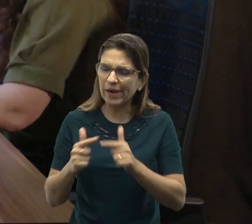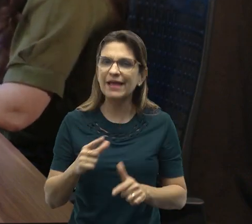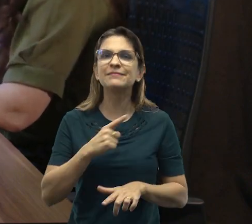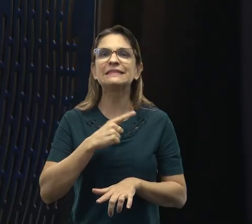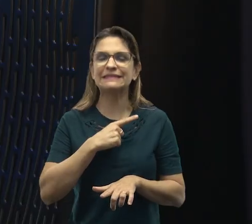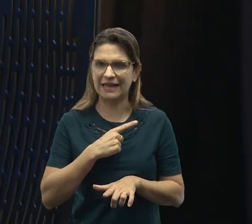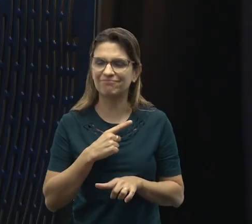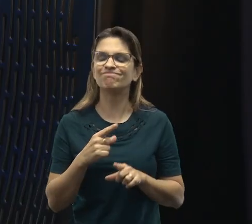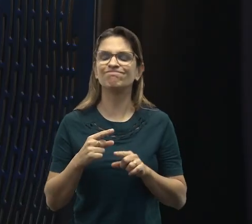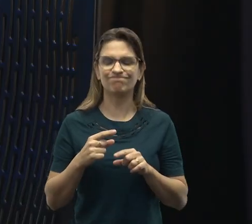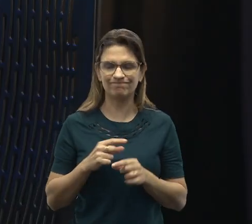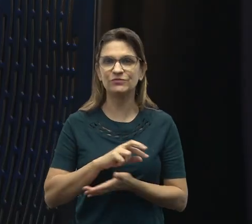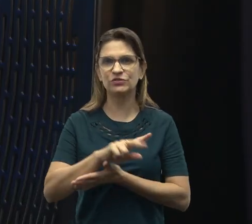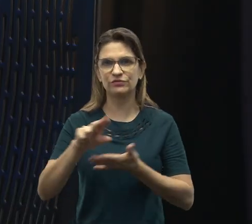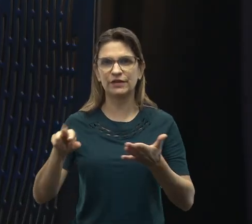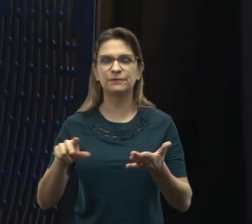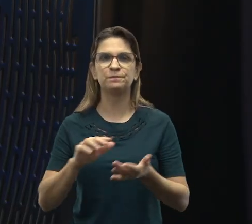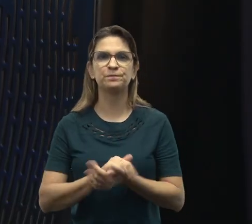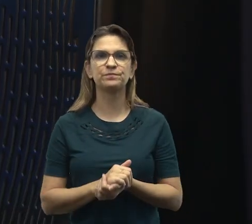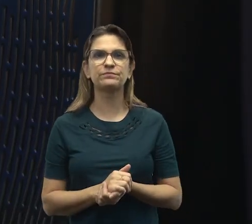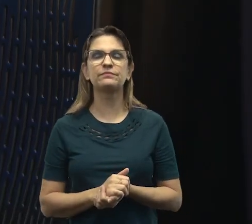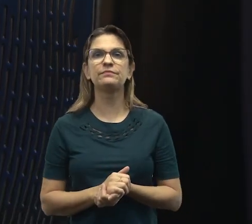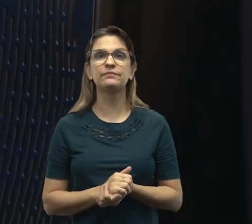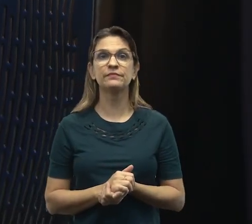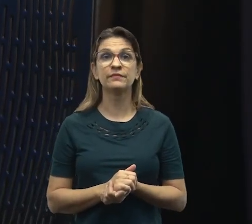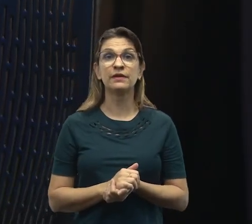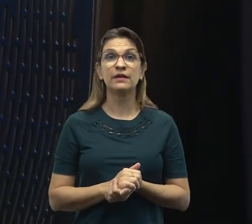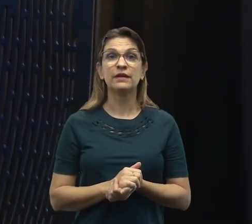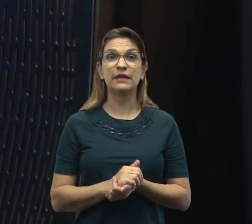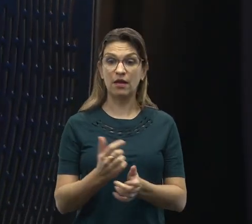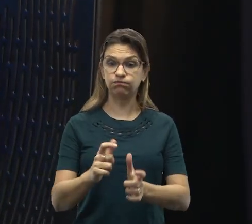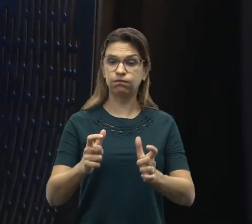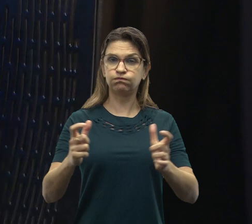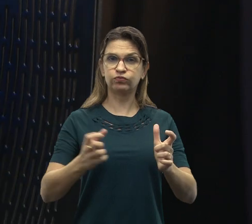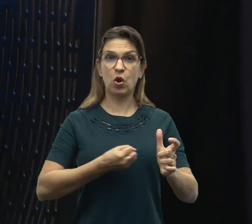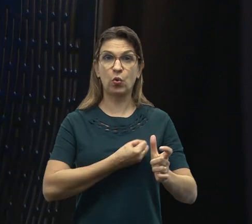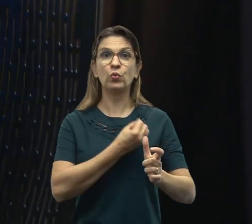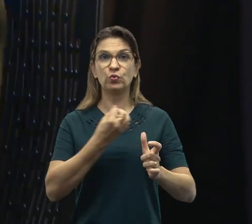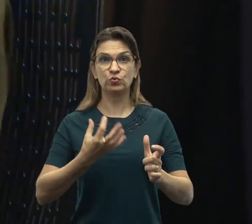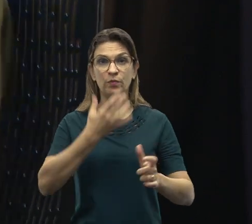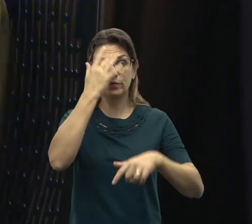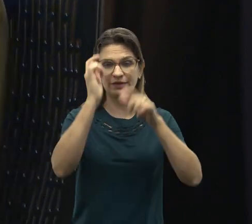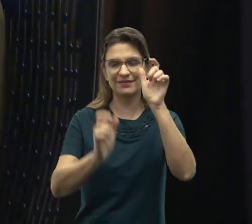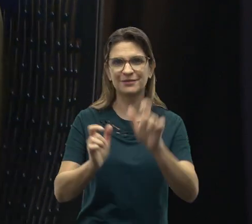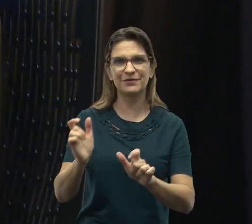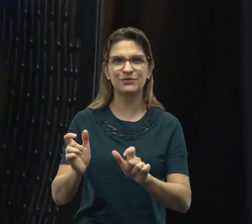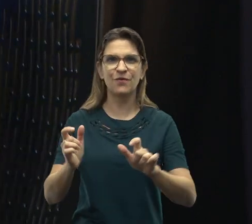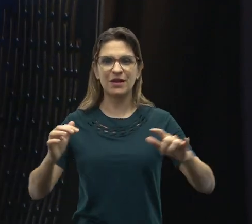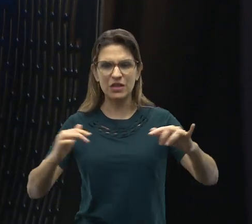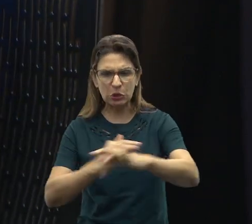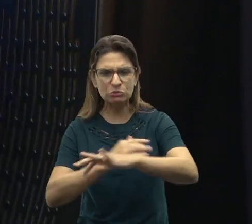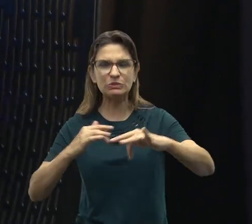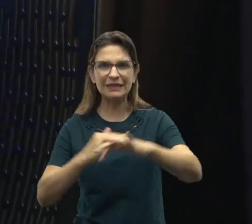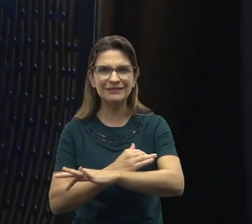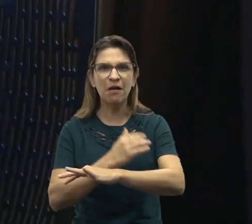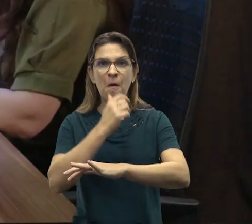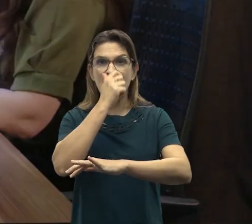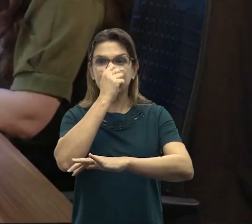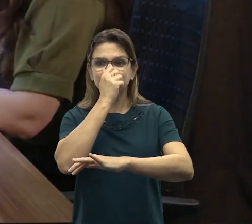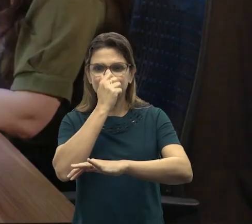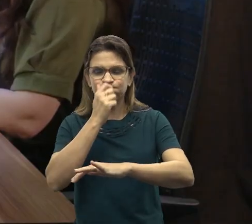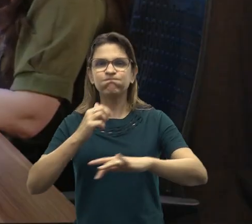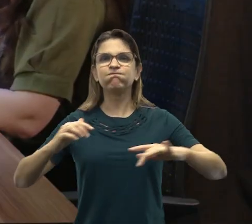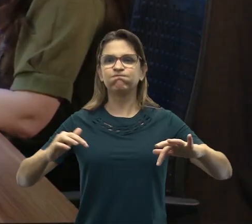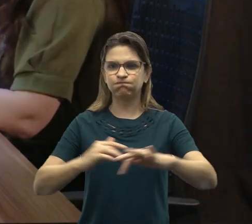crescendo, né, e a população vem enfrentando esse desgaste no trânsito que antes a gente não enfrentava, né? E pensar